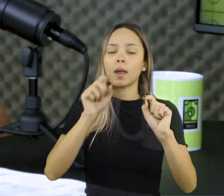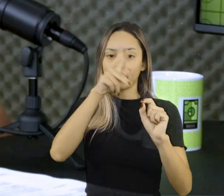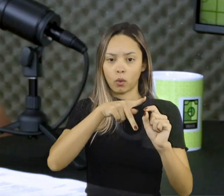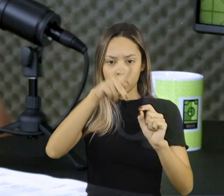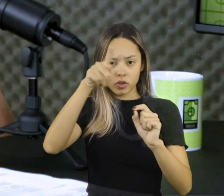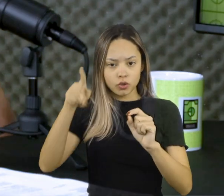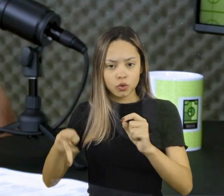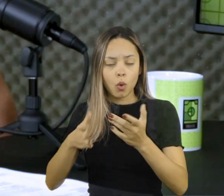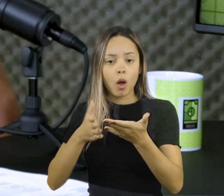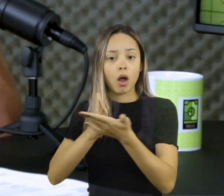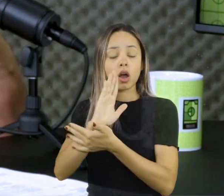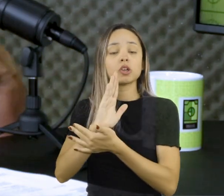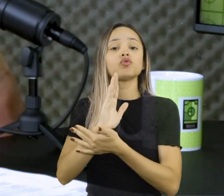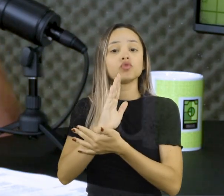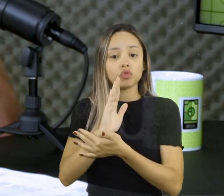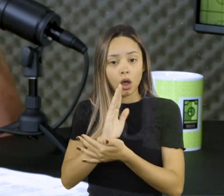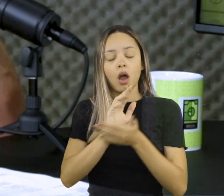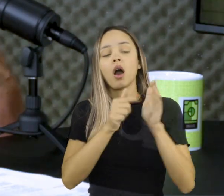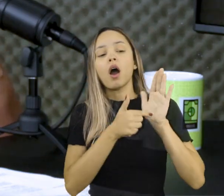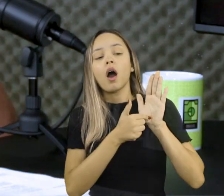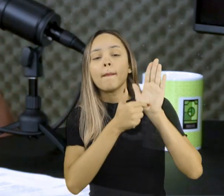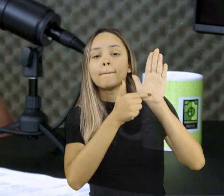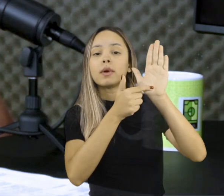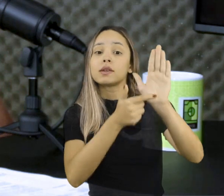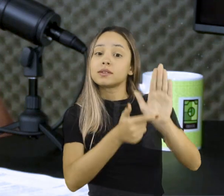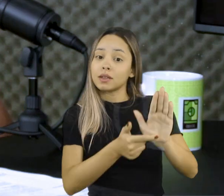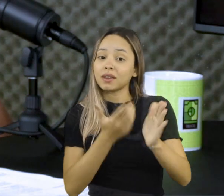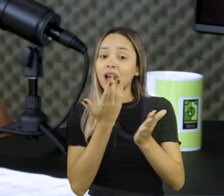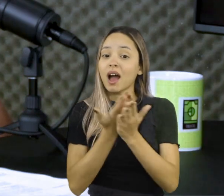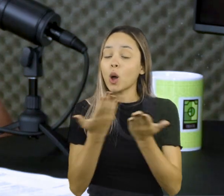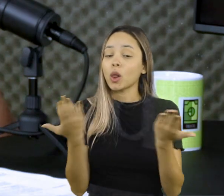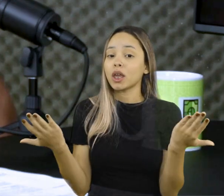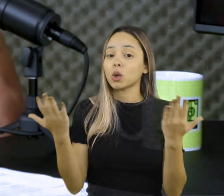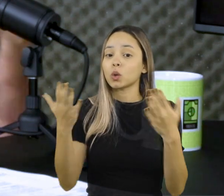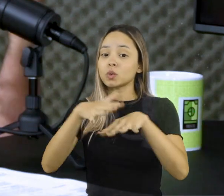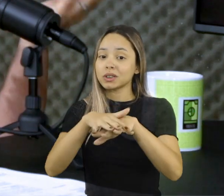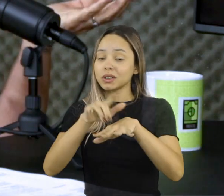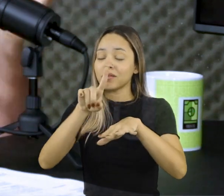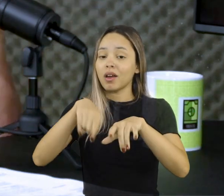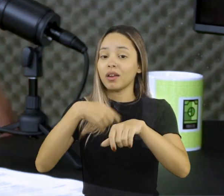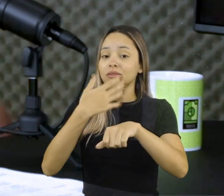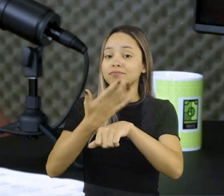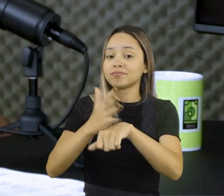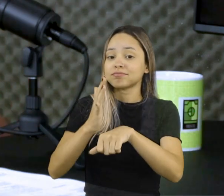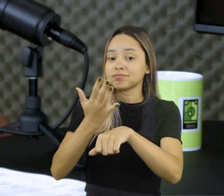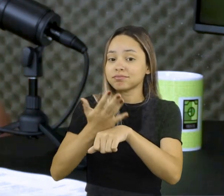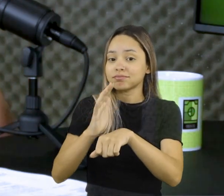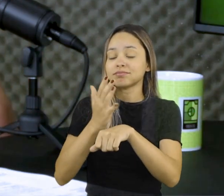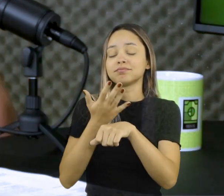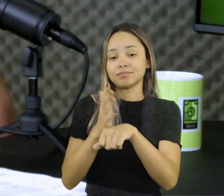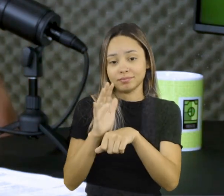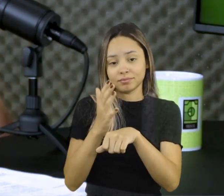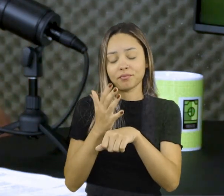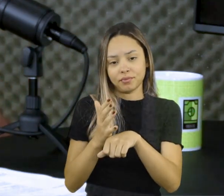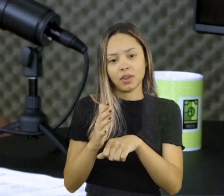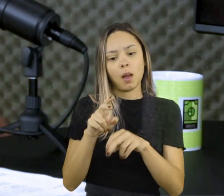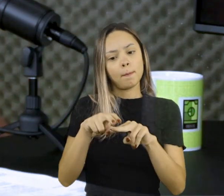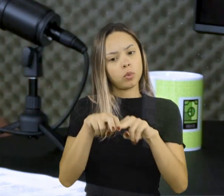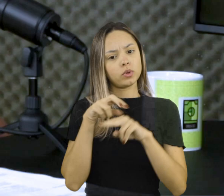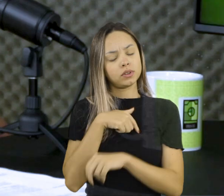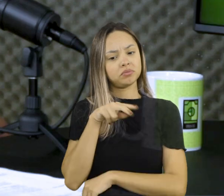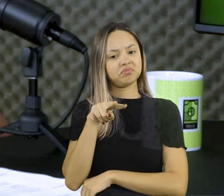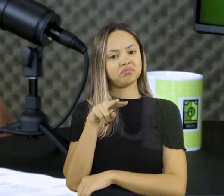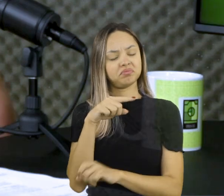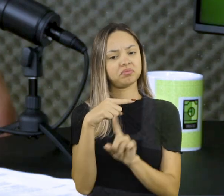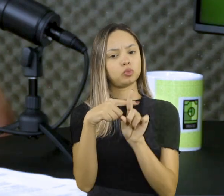aprovados, eles apresentarem aulas inclusivas. Então, isso eu já achei também um ponto